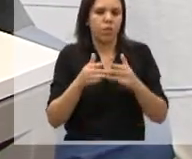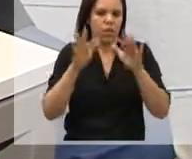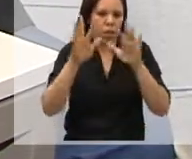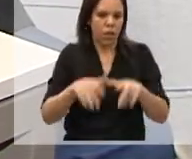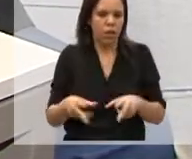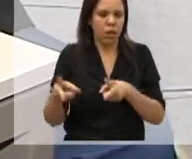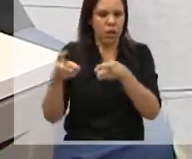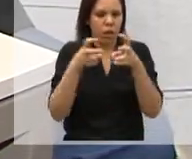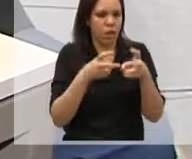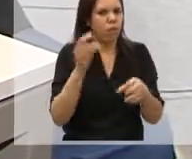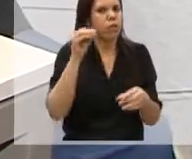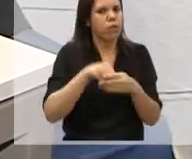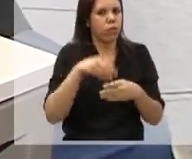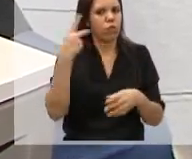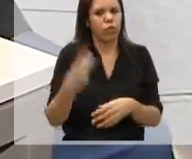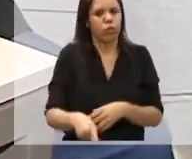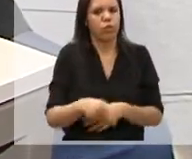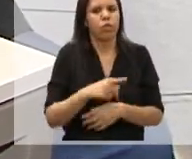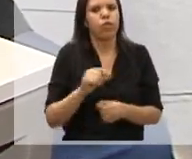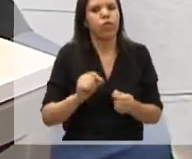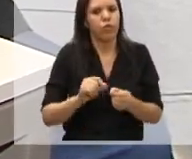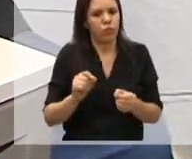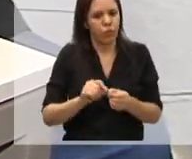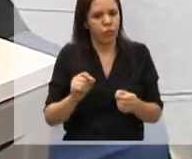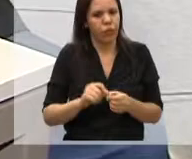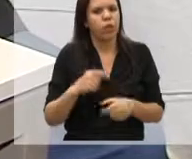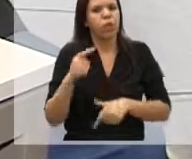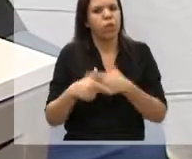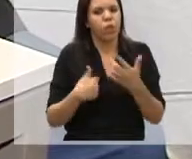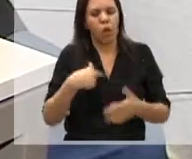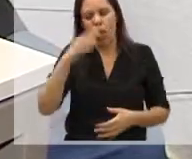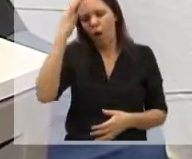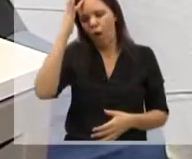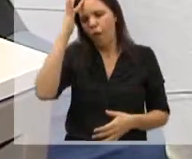e dentro disso eu estou fazendo um trabalho que eu acho